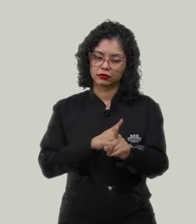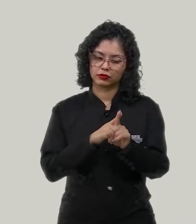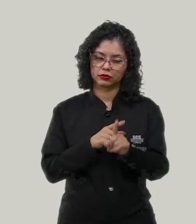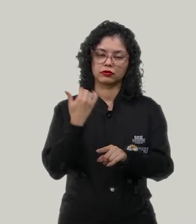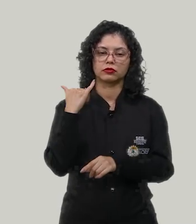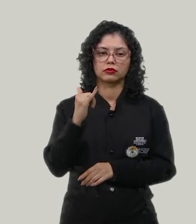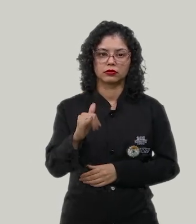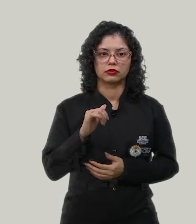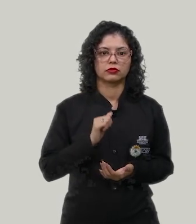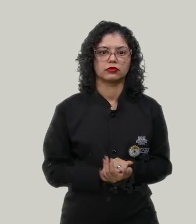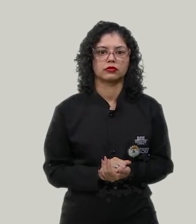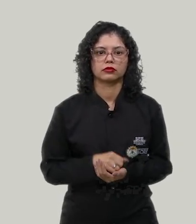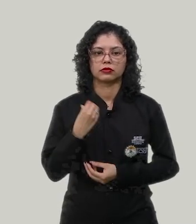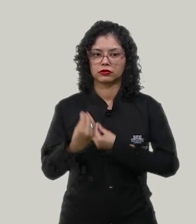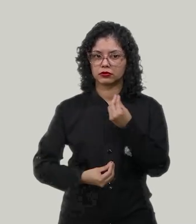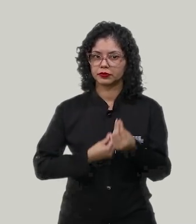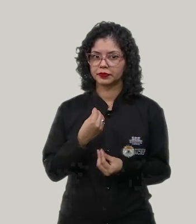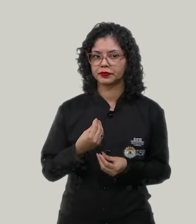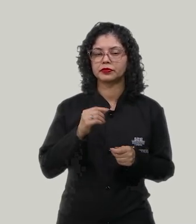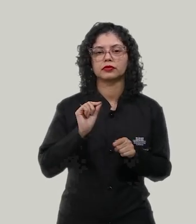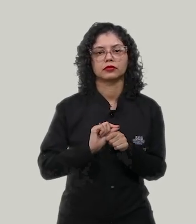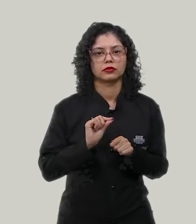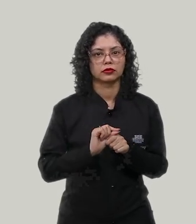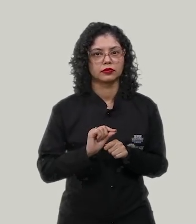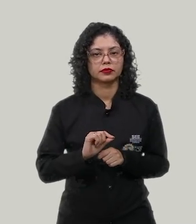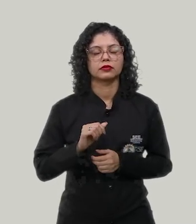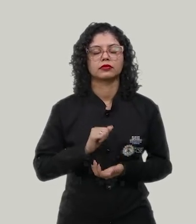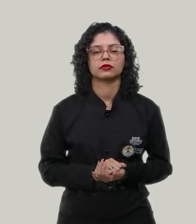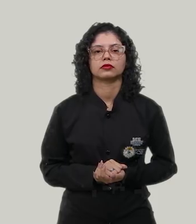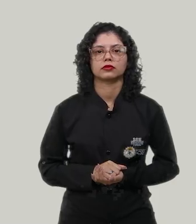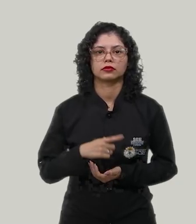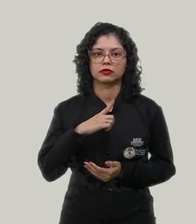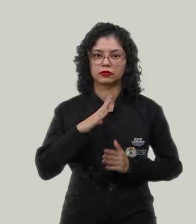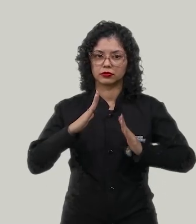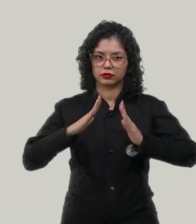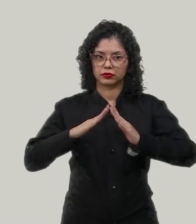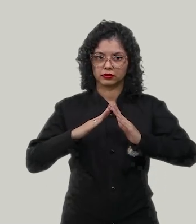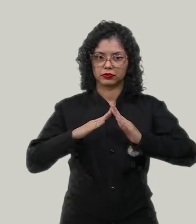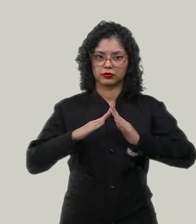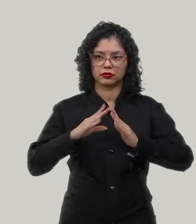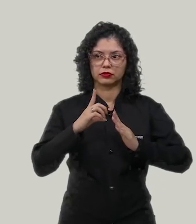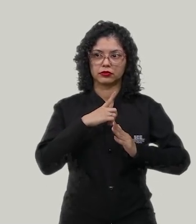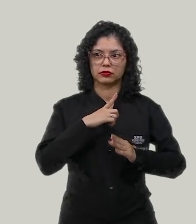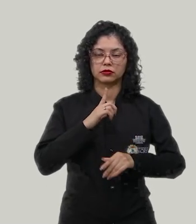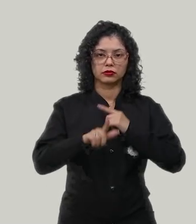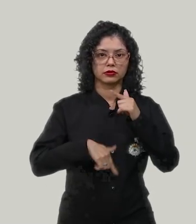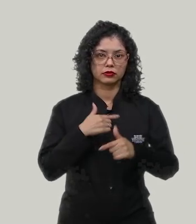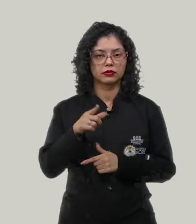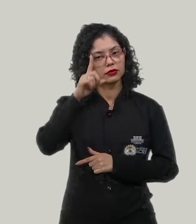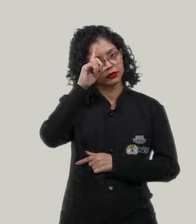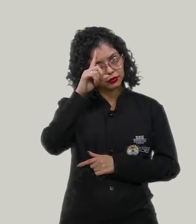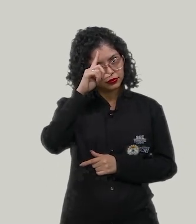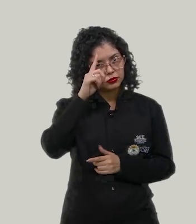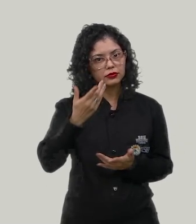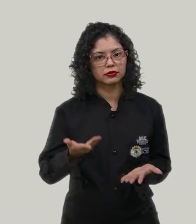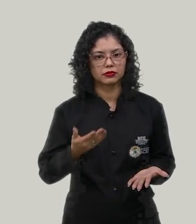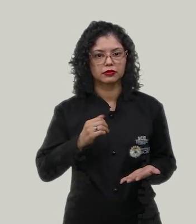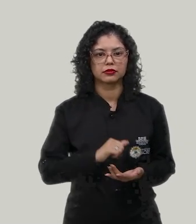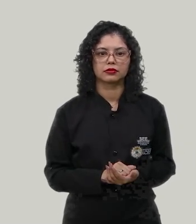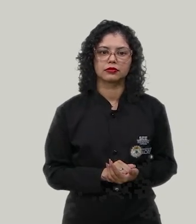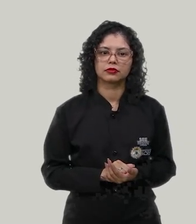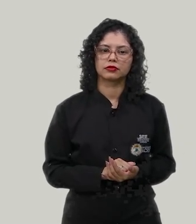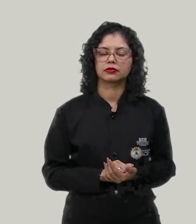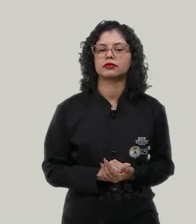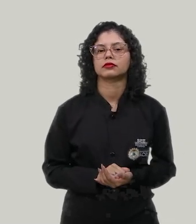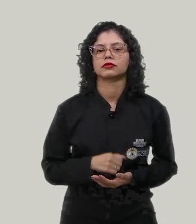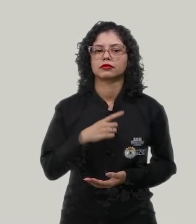elétrica. Então, como que funciona aqui uma máquina de expresso, gente? Eu tenho uma em casa e ela também trabalha todos os dias. Então, aqui